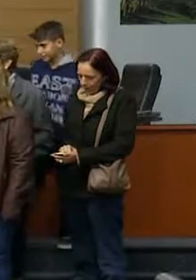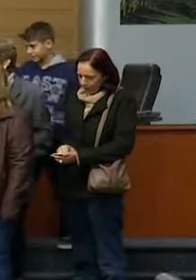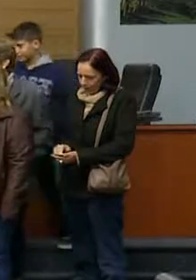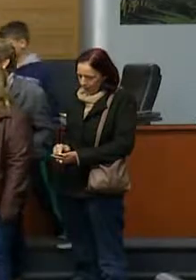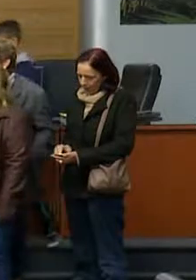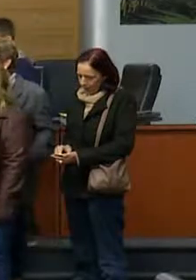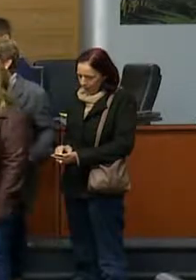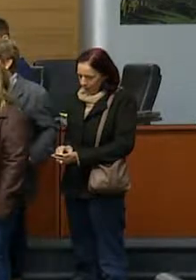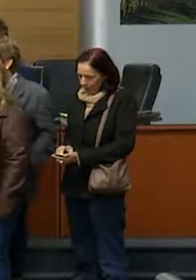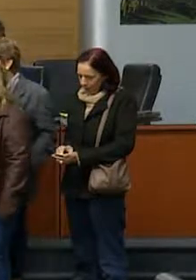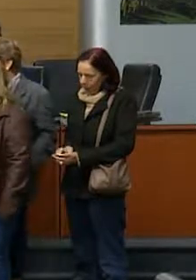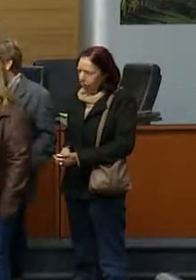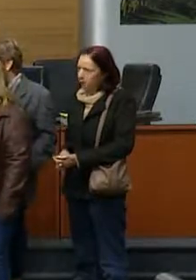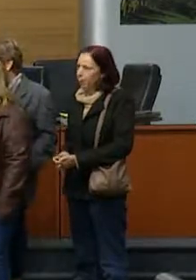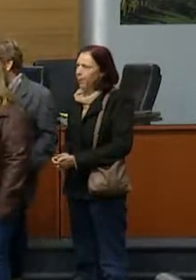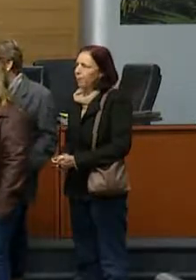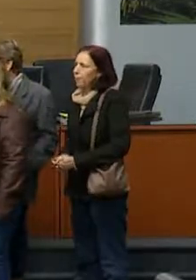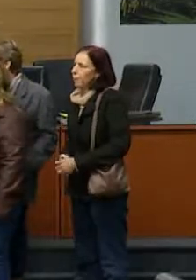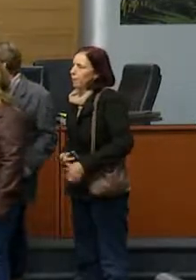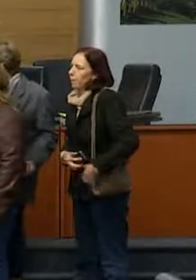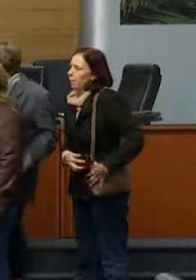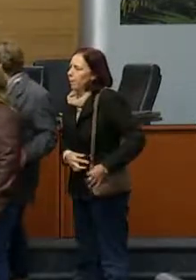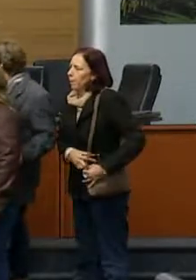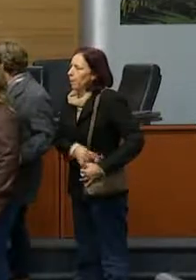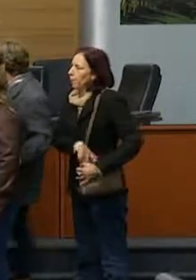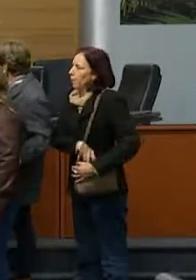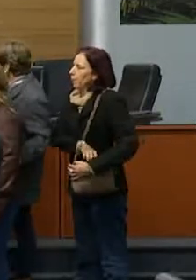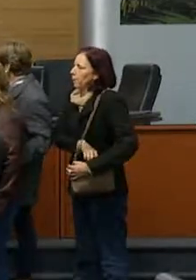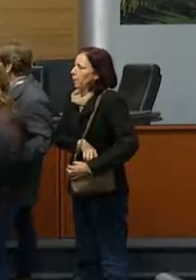Vamos ouvir então o autor da homenagem, vereador Hudson Pessini.